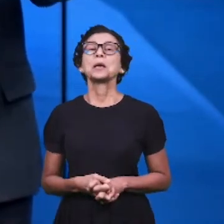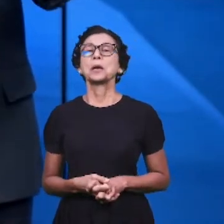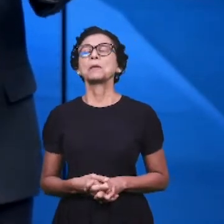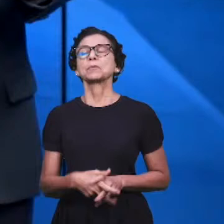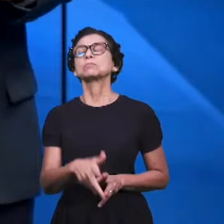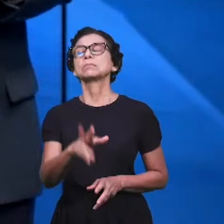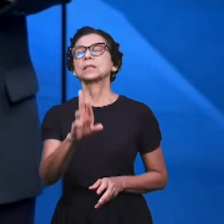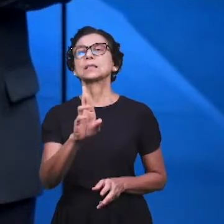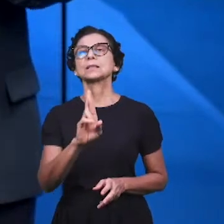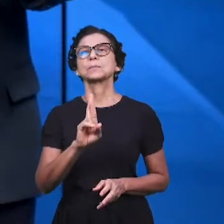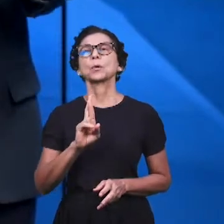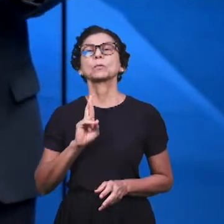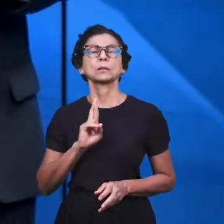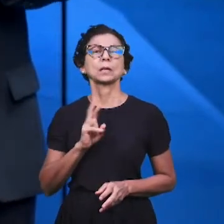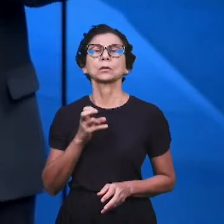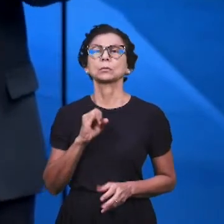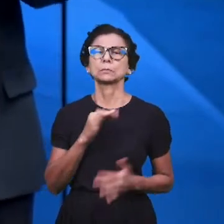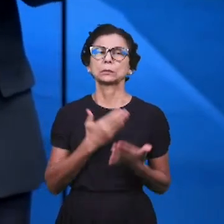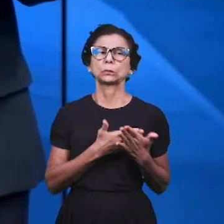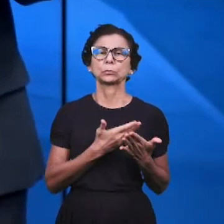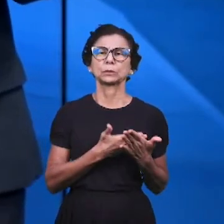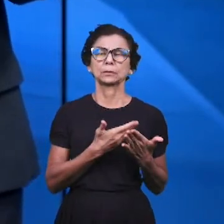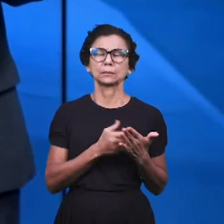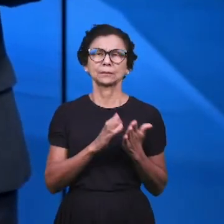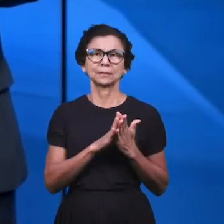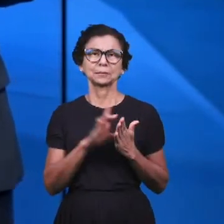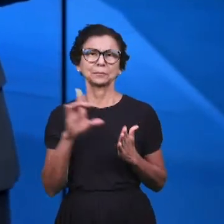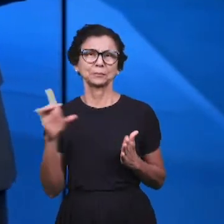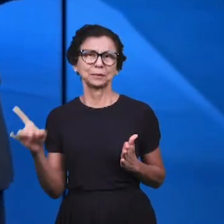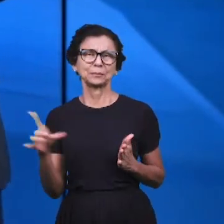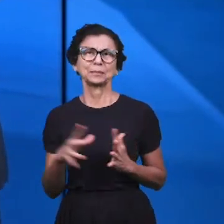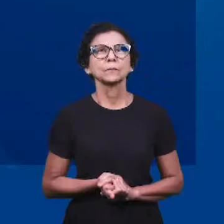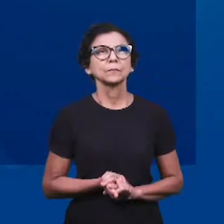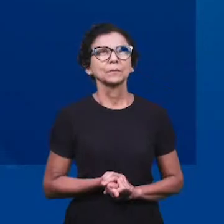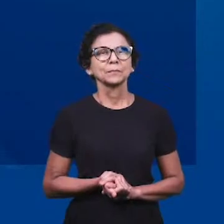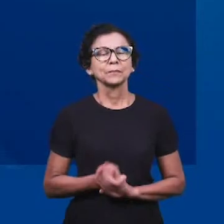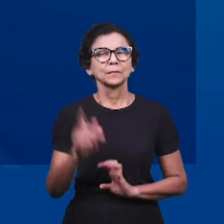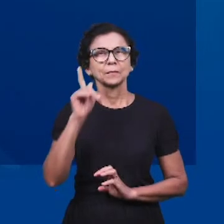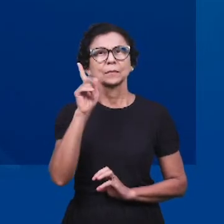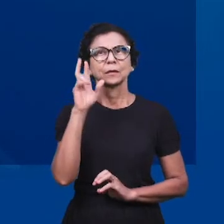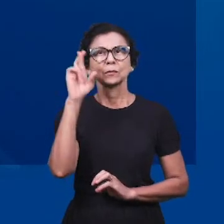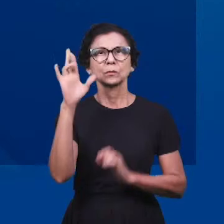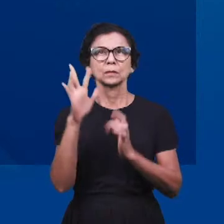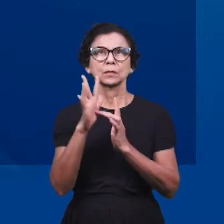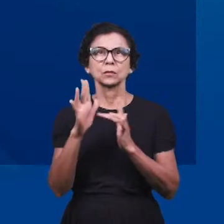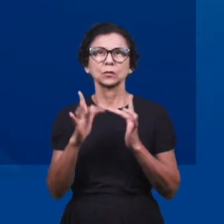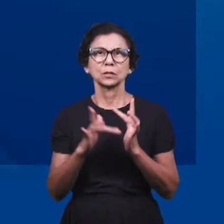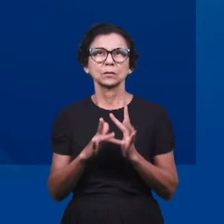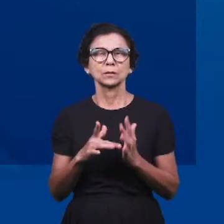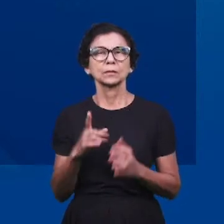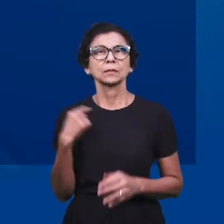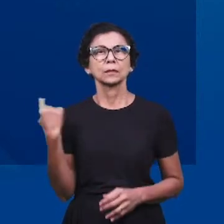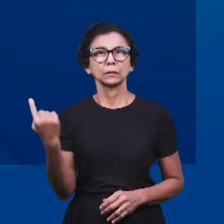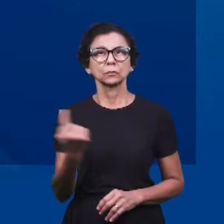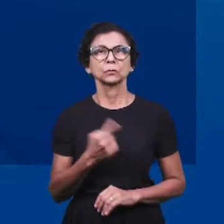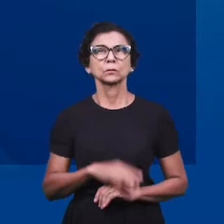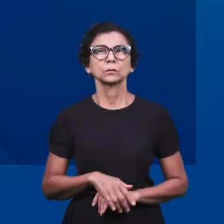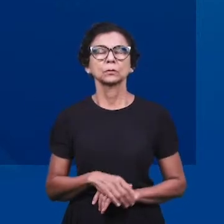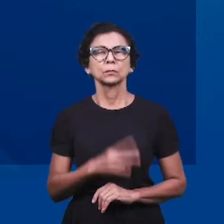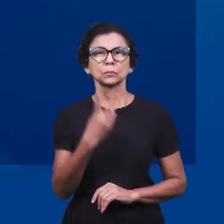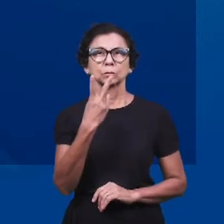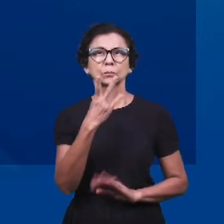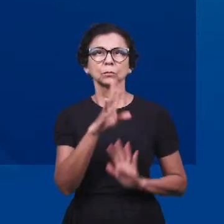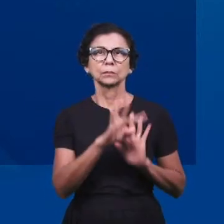se estivesse ali fazendo um estudo bíblico muito bem colocado. Irmãos, a paz do Senhor. A paz do Senhor Jesús a todos. En los